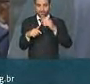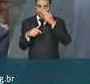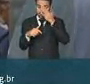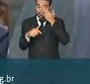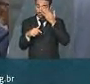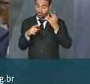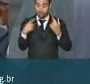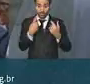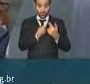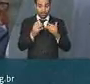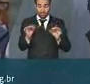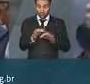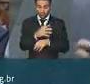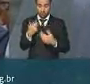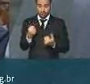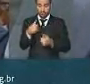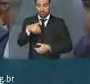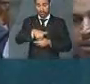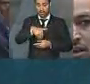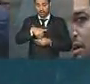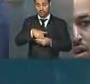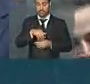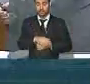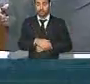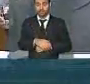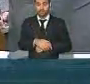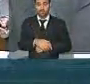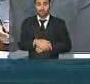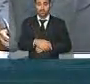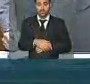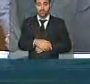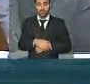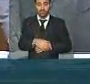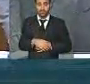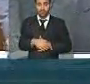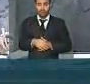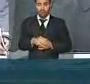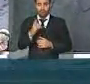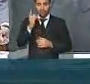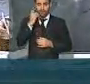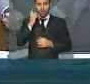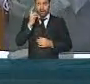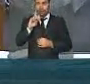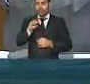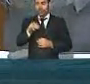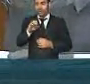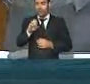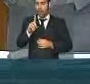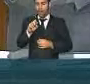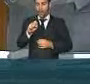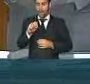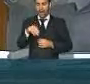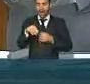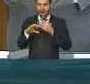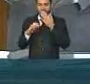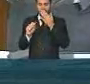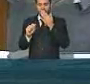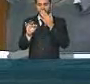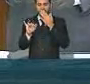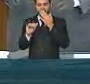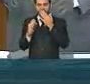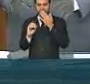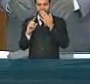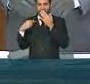estamos prontos para votar a matéria. Presidente. Deputado Mendonça Filho e em seguida deputado Bongás.